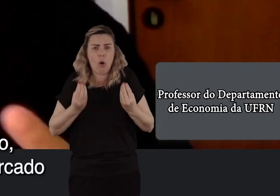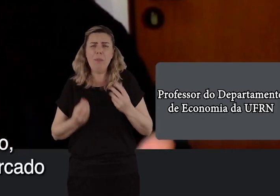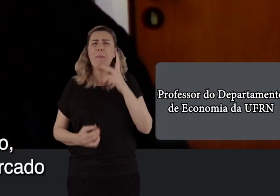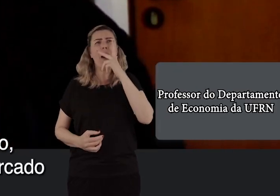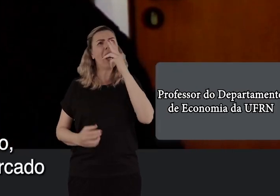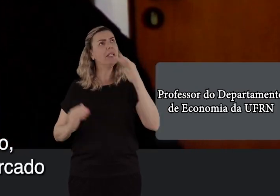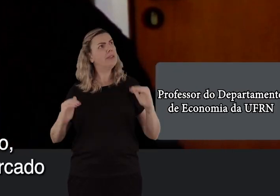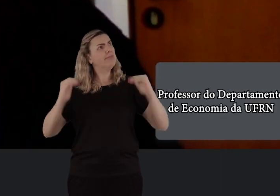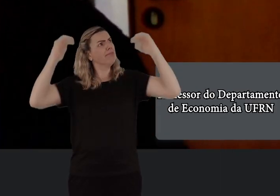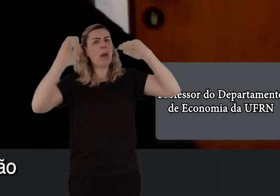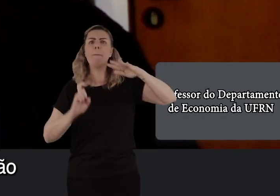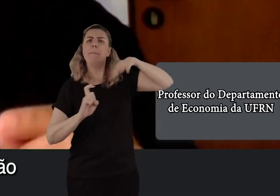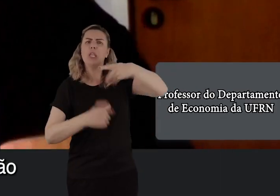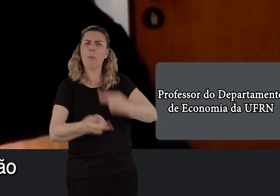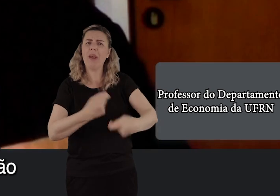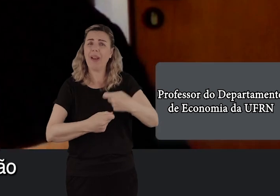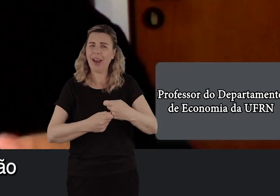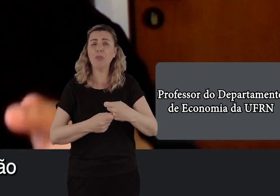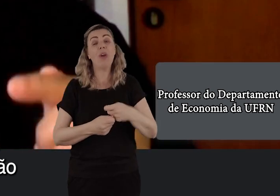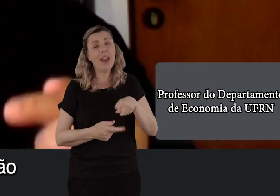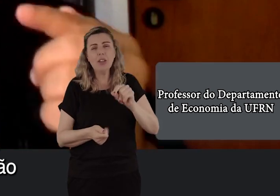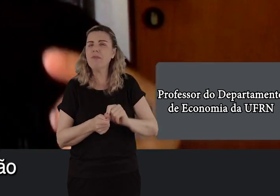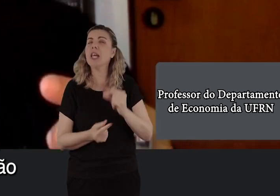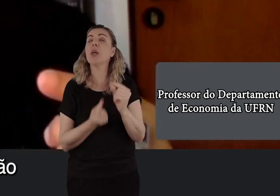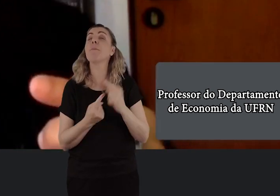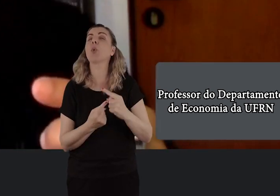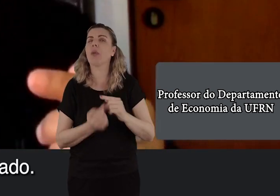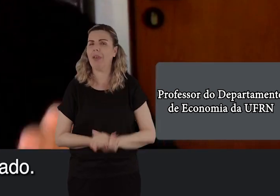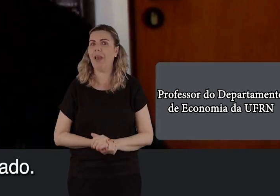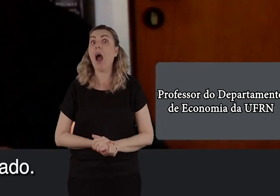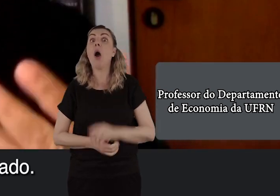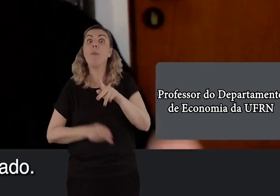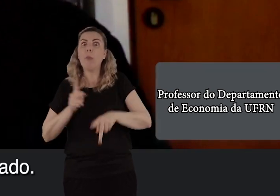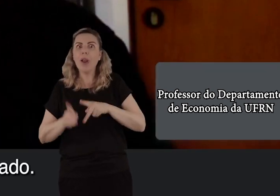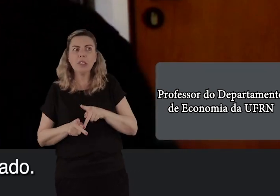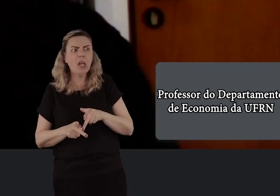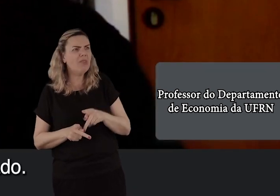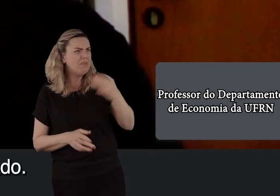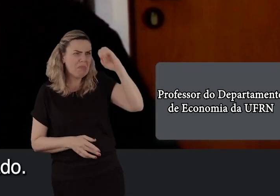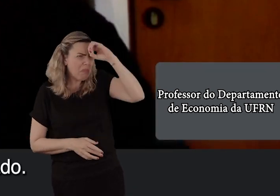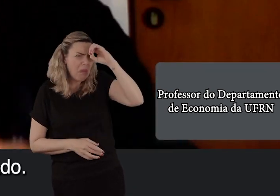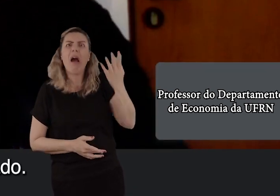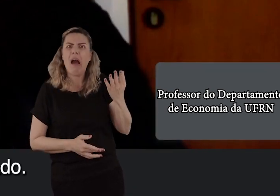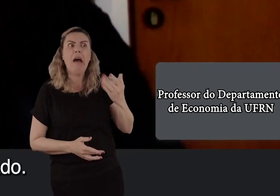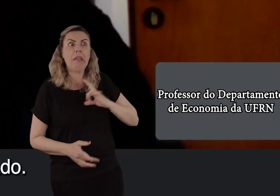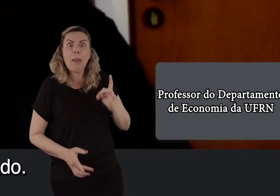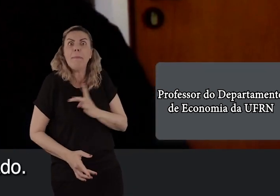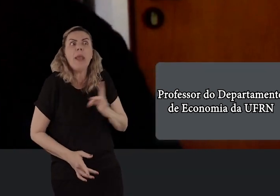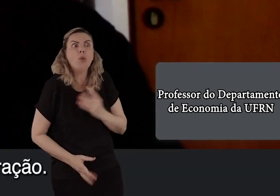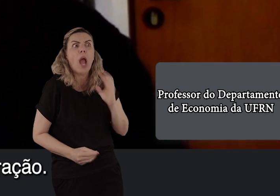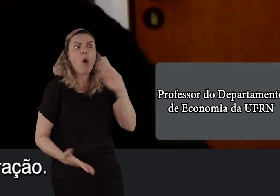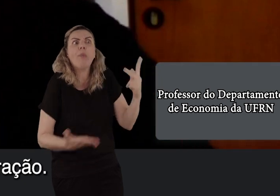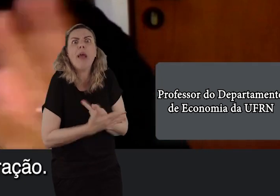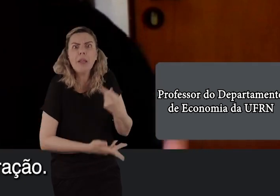essa mitificação do mercado se faz necessária para que a população passe a temer o mercado, passe a temer as reações do